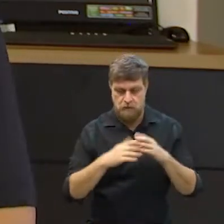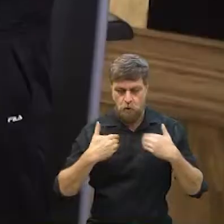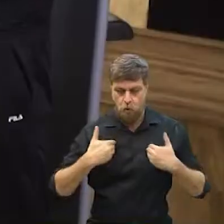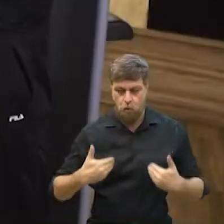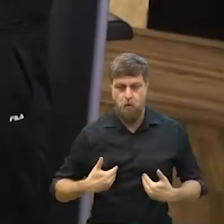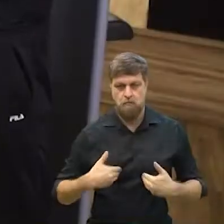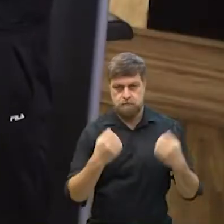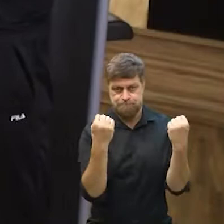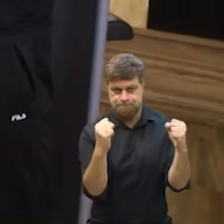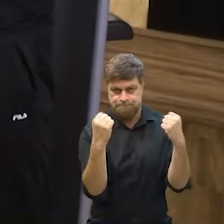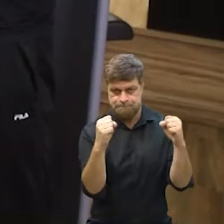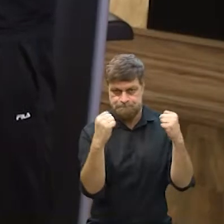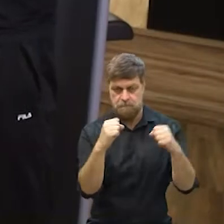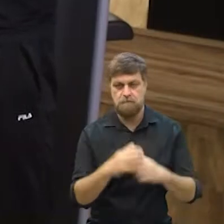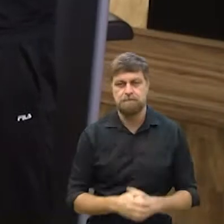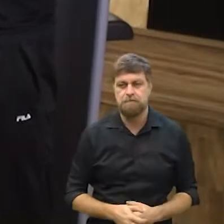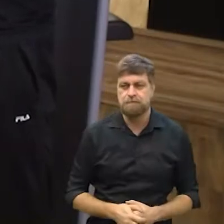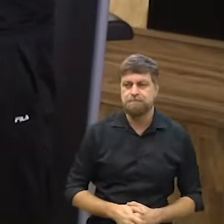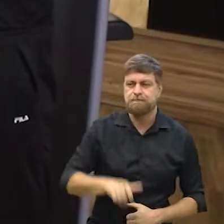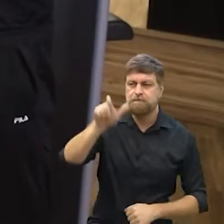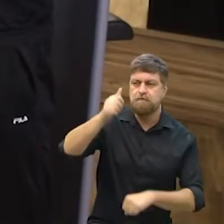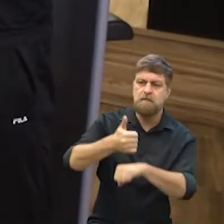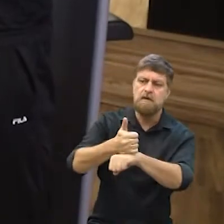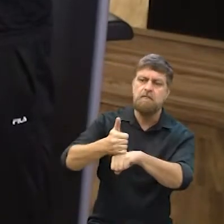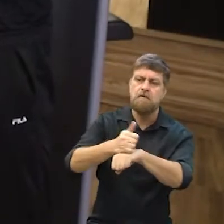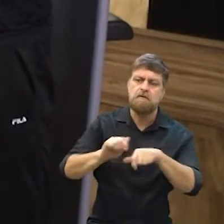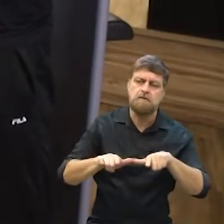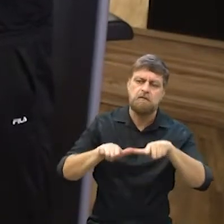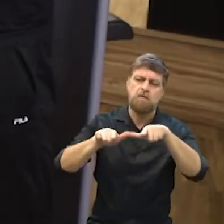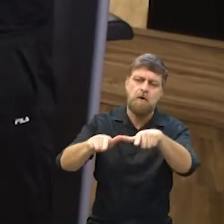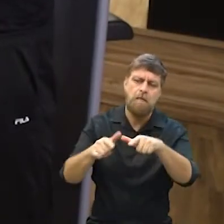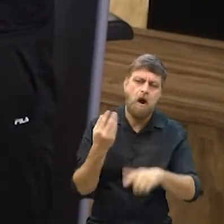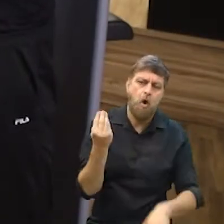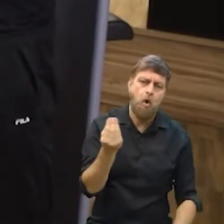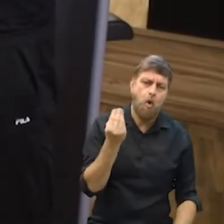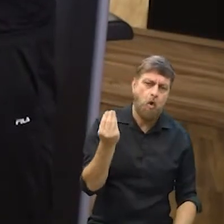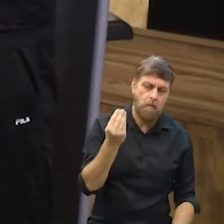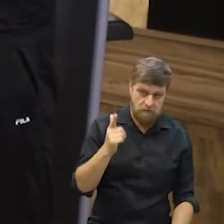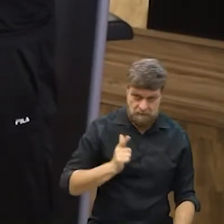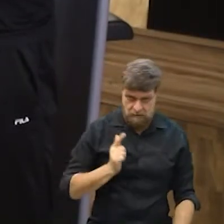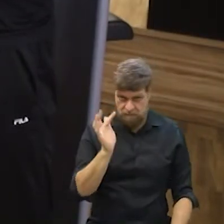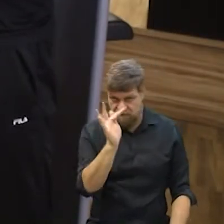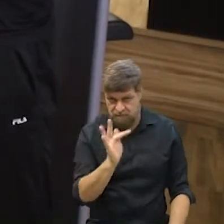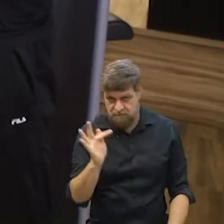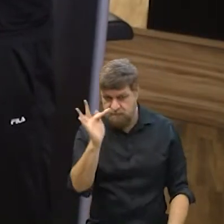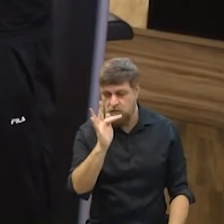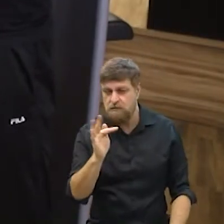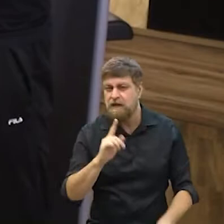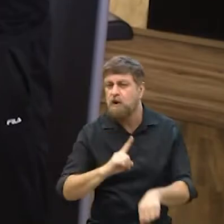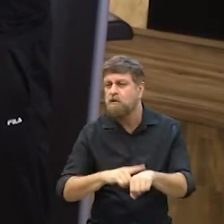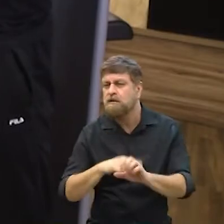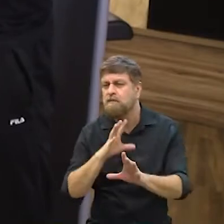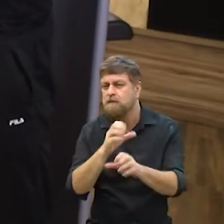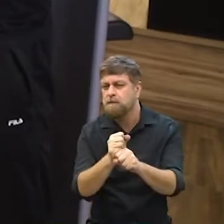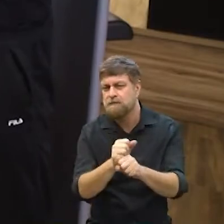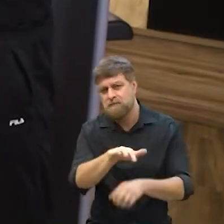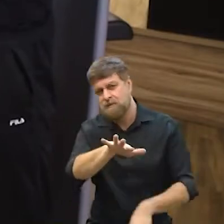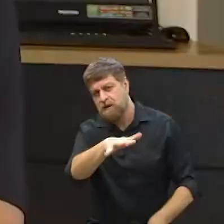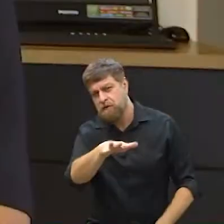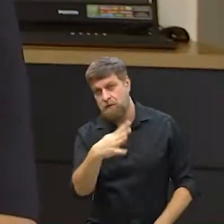pessoa. Bom, para se tornar um profissional de educação física, tem a faculdade que dura quanto